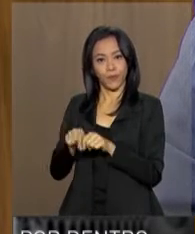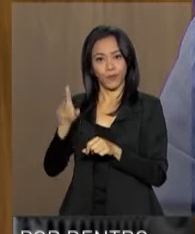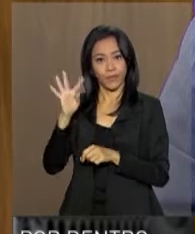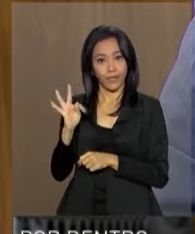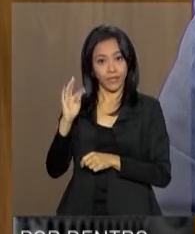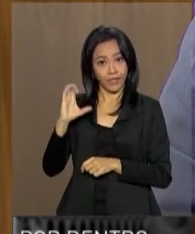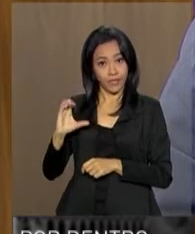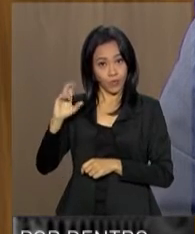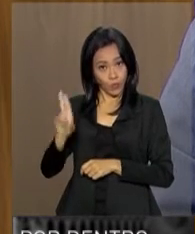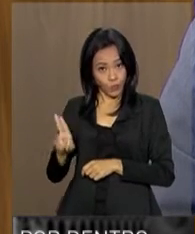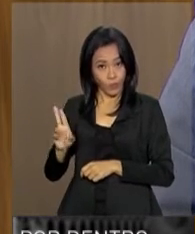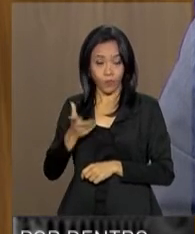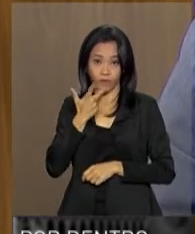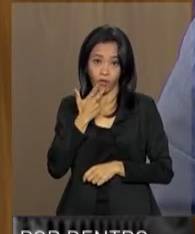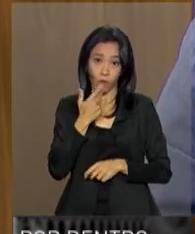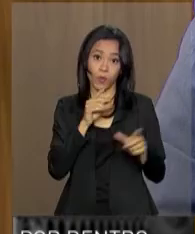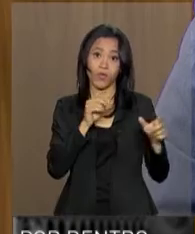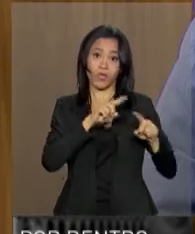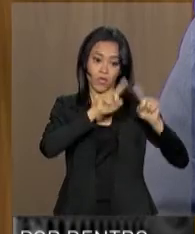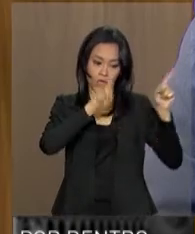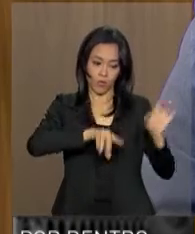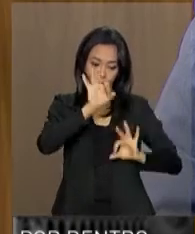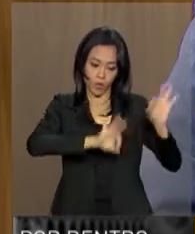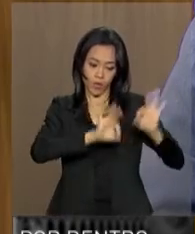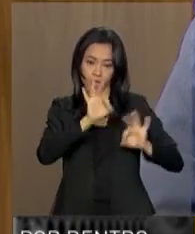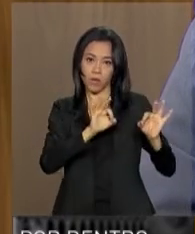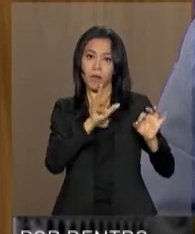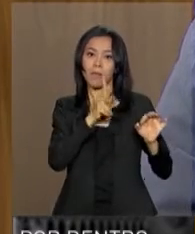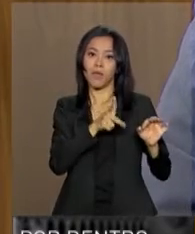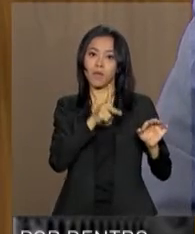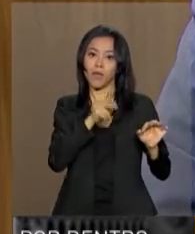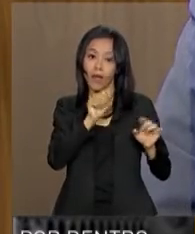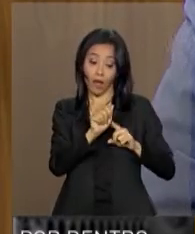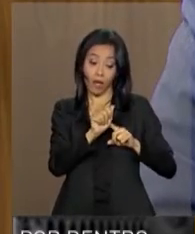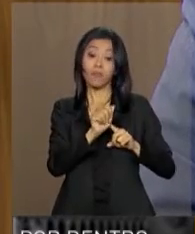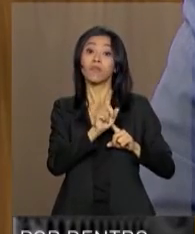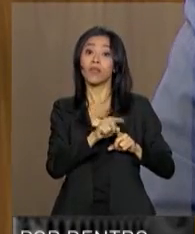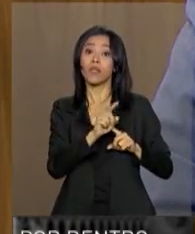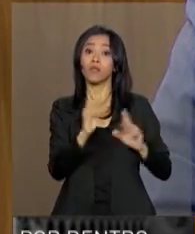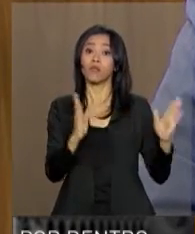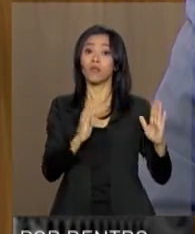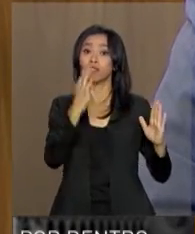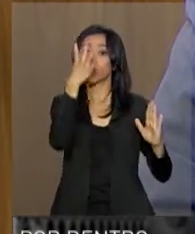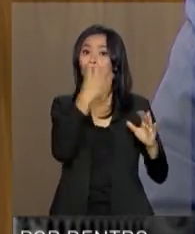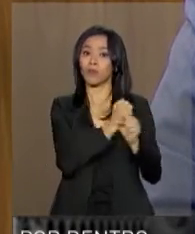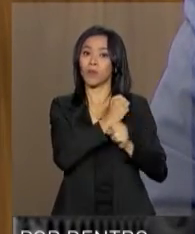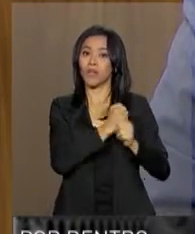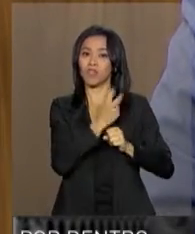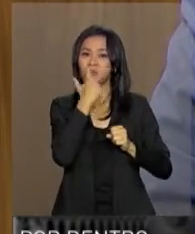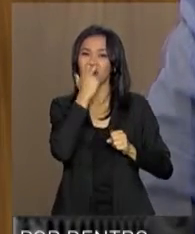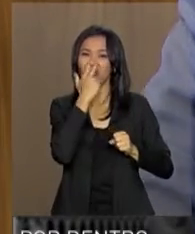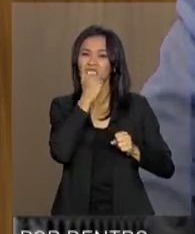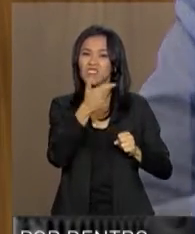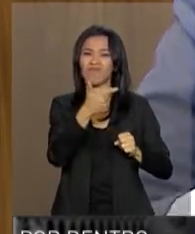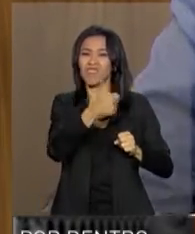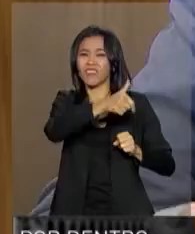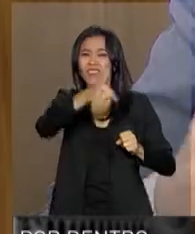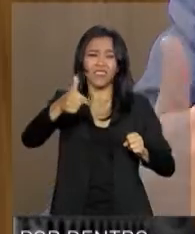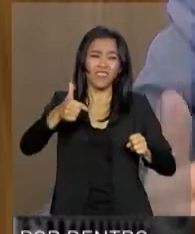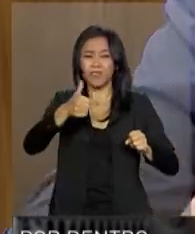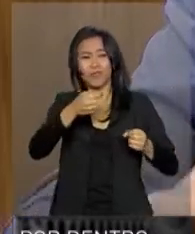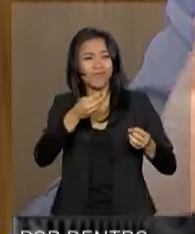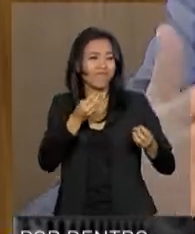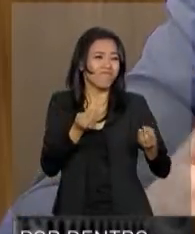ppa é o nosso programa de quatro anos ele estava perdendo um pouco da função tão ele não estava 100